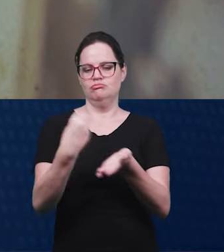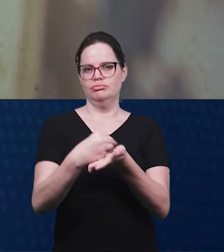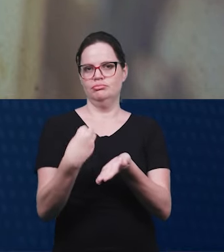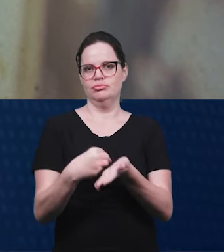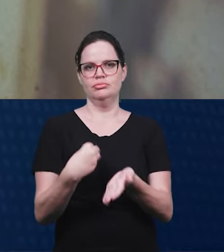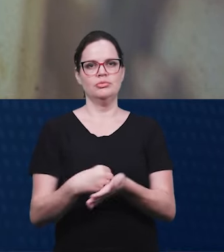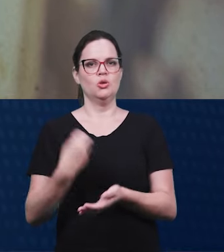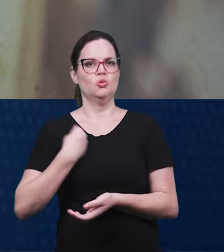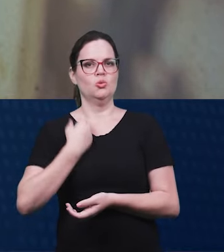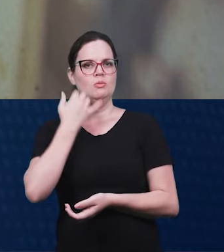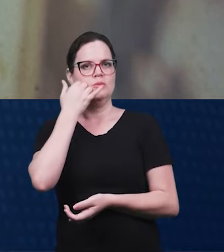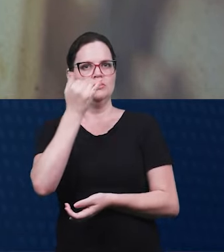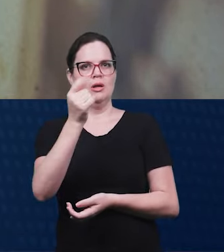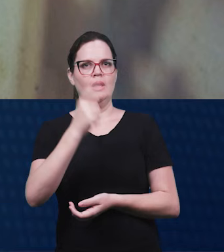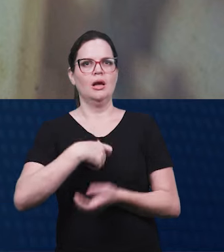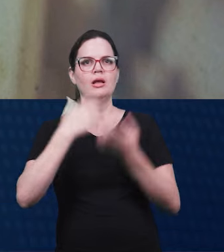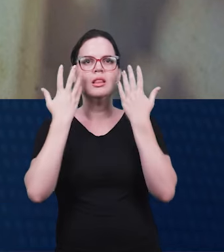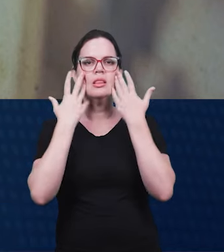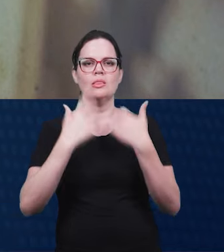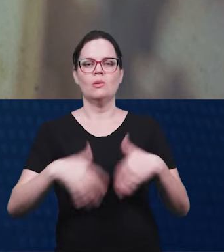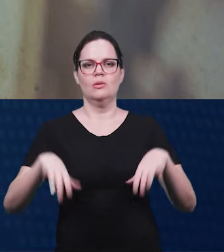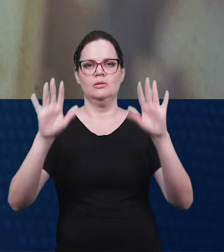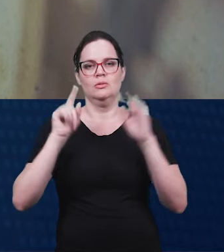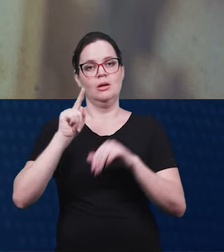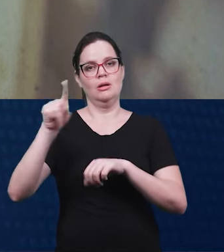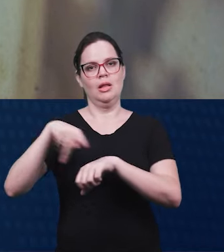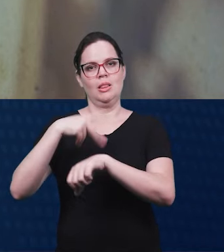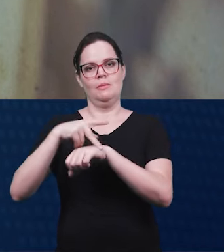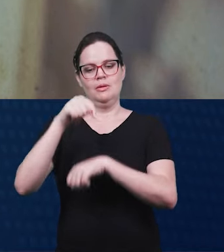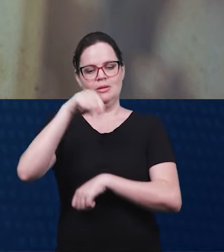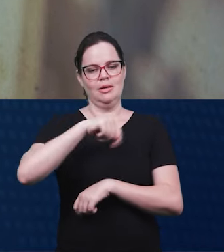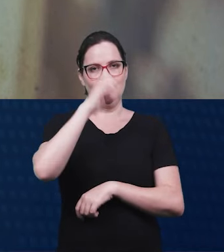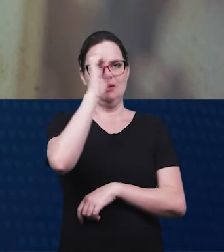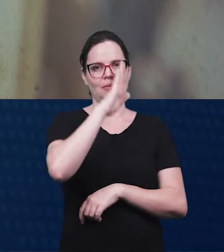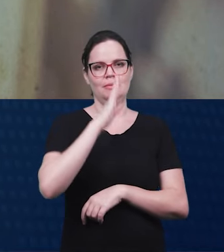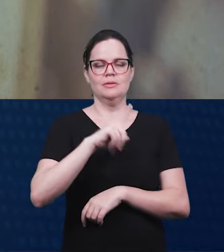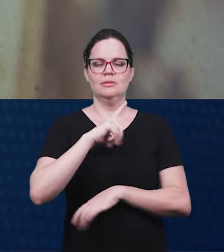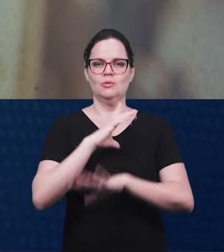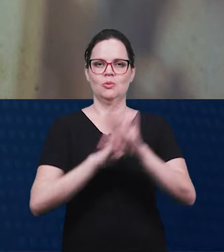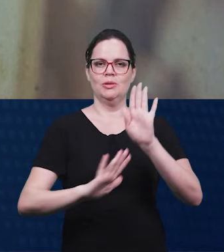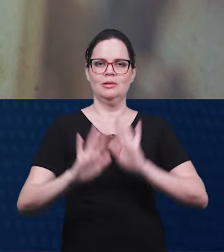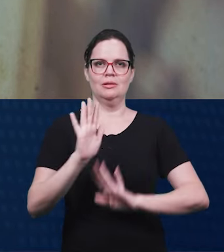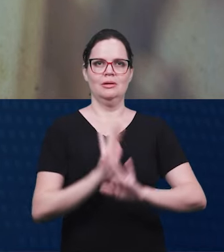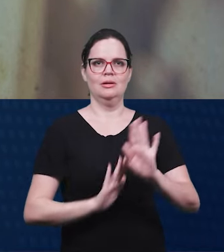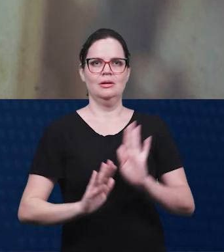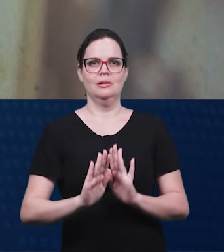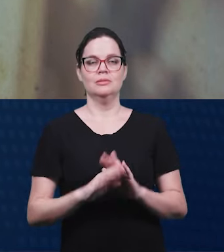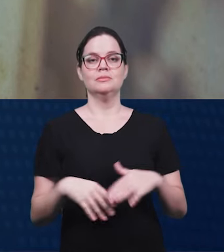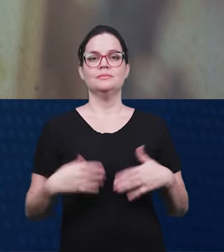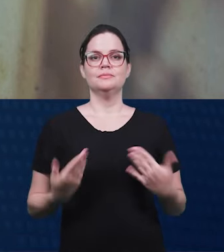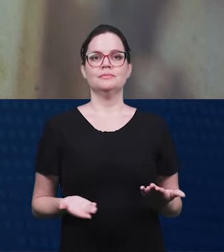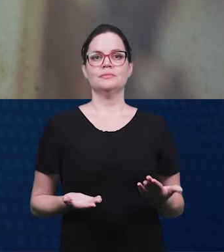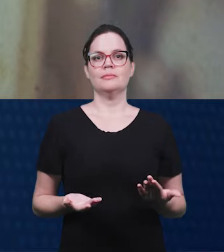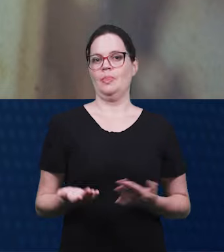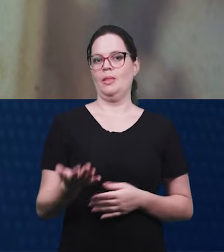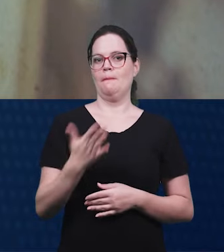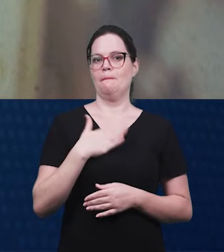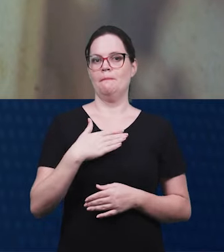telefone, seu escritório. Então, isso é comum em alguns países. Já no Brasil, temos que ter muito cuidado aonde está a